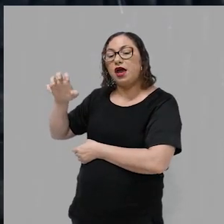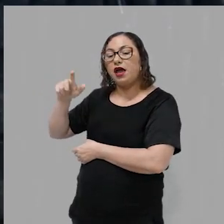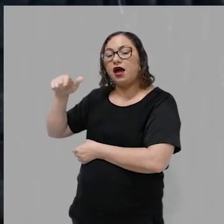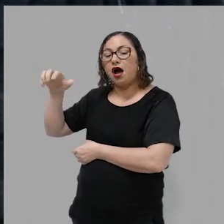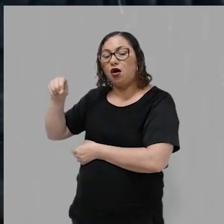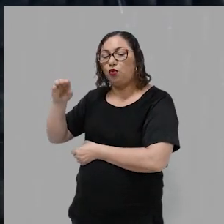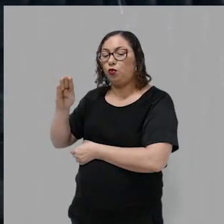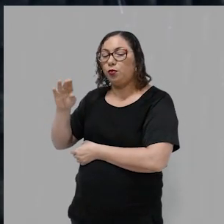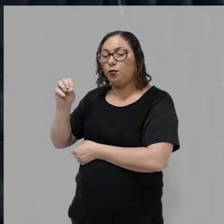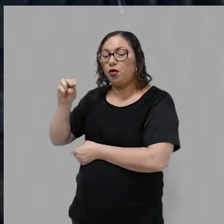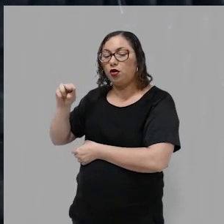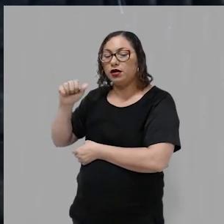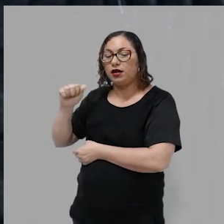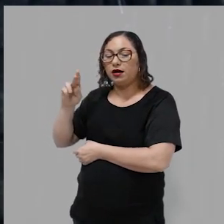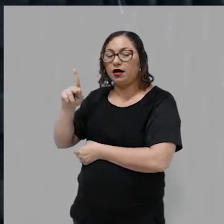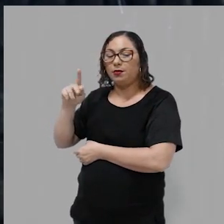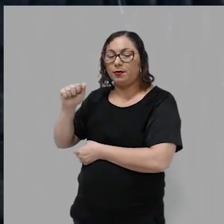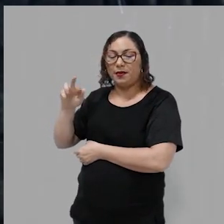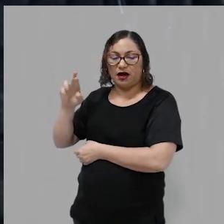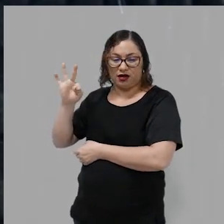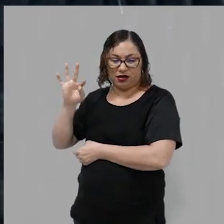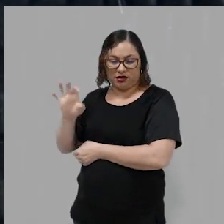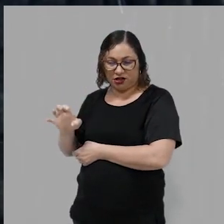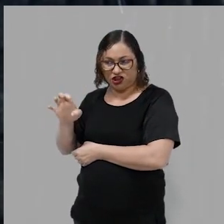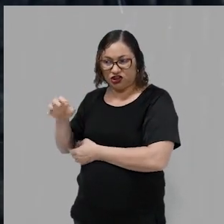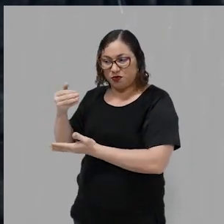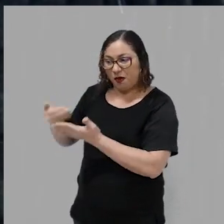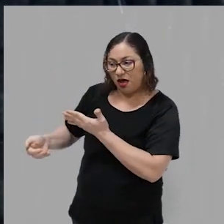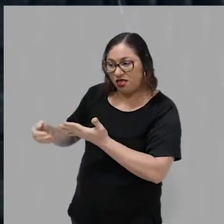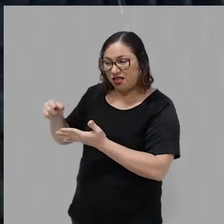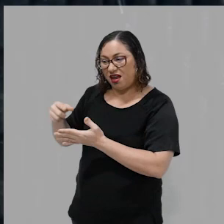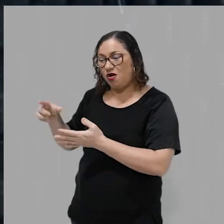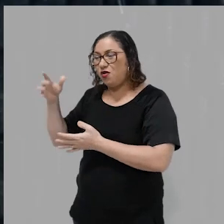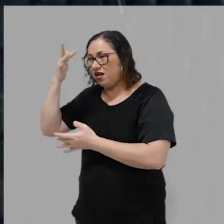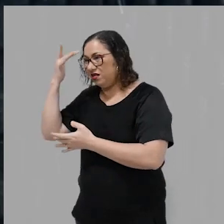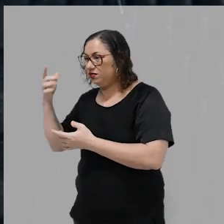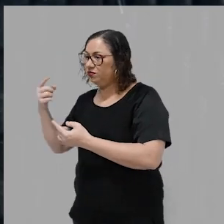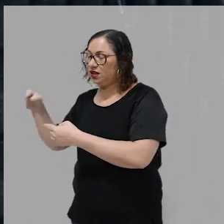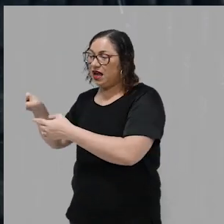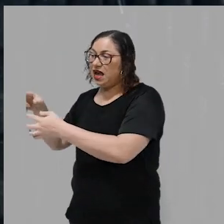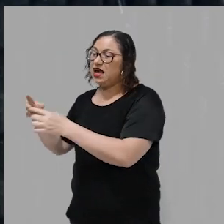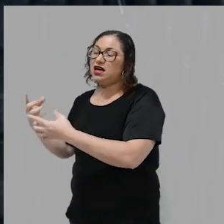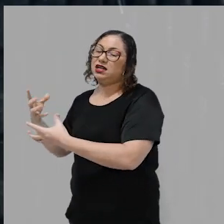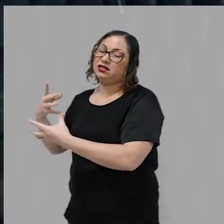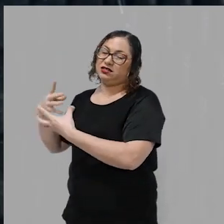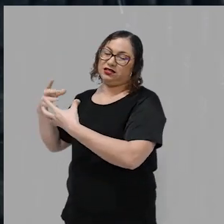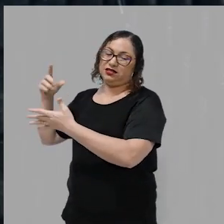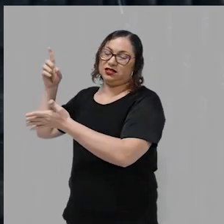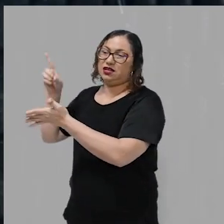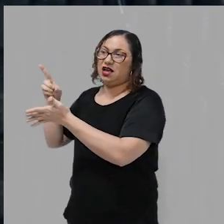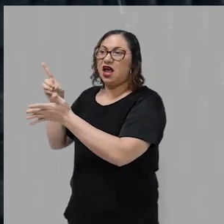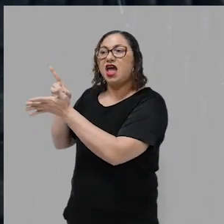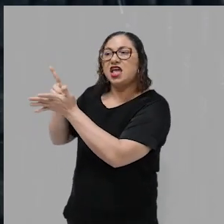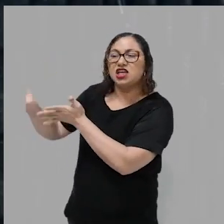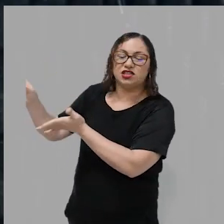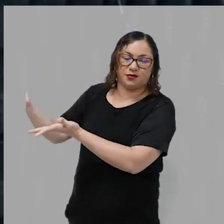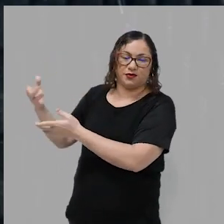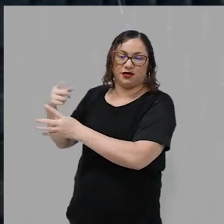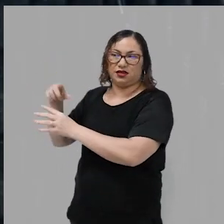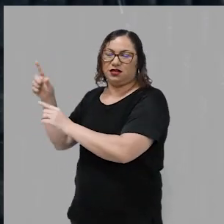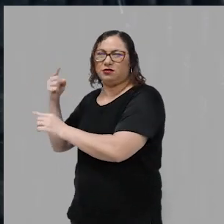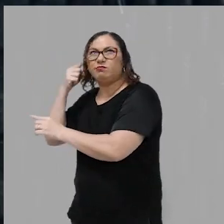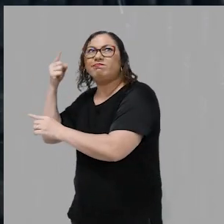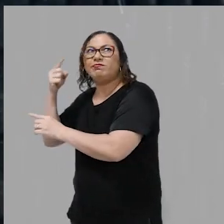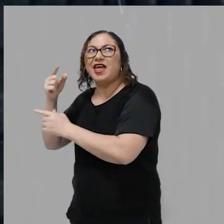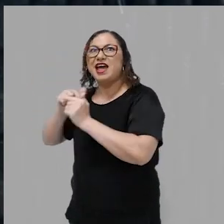tenho mais como trabalhar porque ninguém quer me dar serviço? Vamos atrás de emprego. Vamos para o Brasil porque lá estão precisando de pintor, de desenhista,